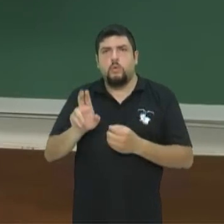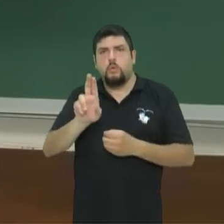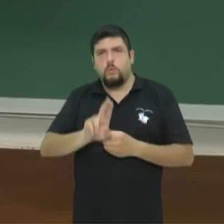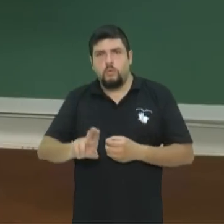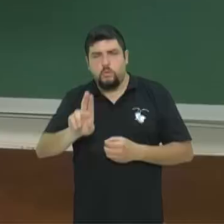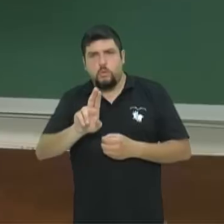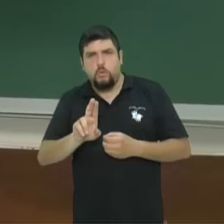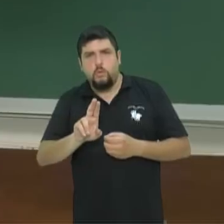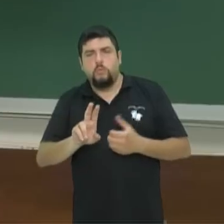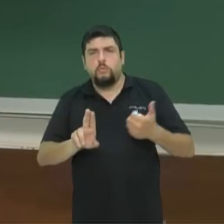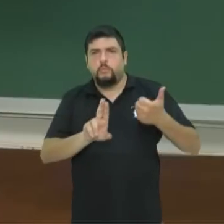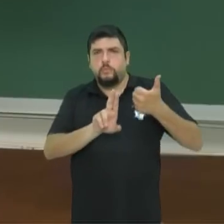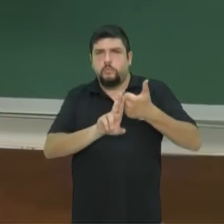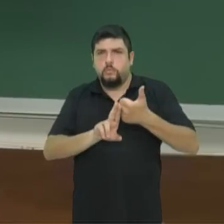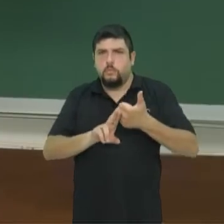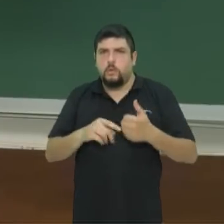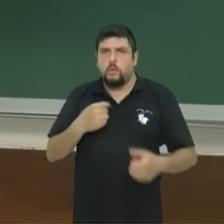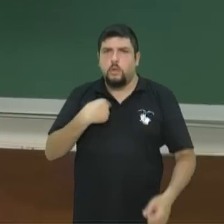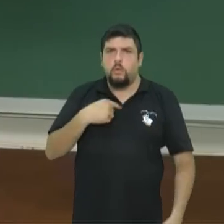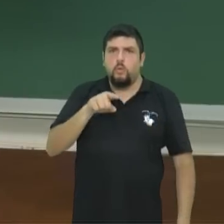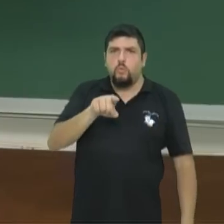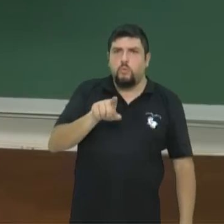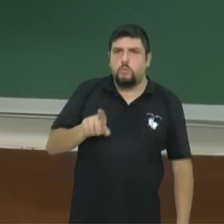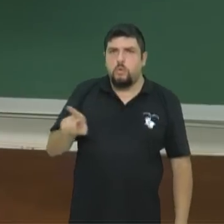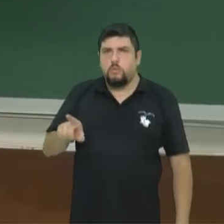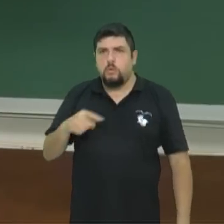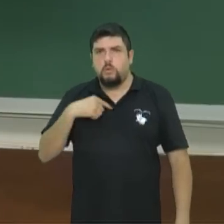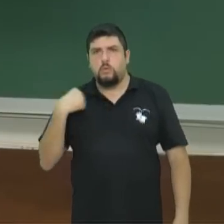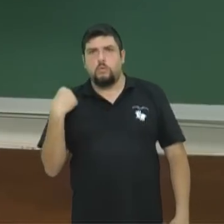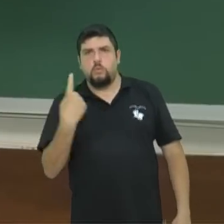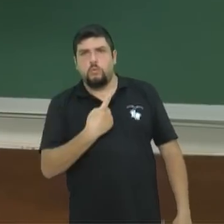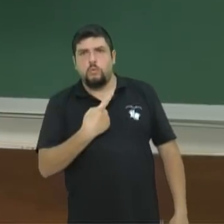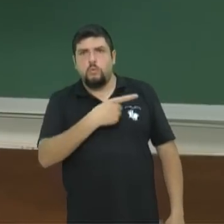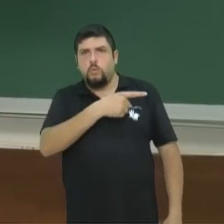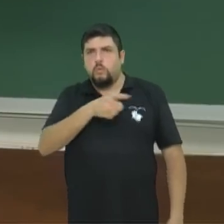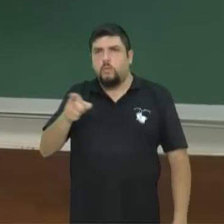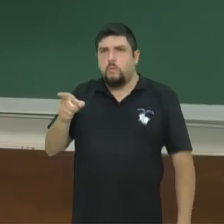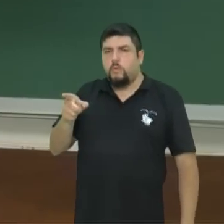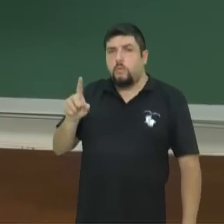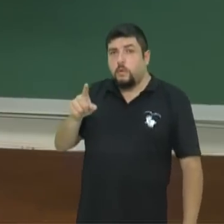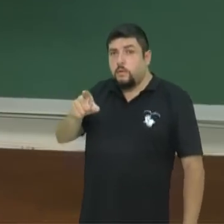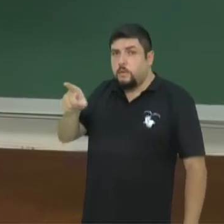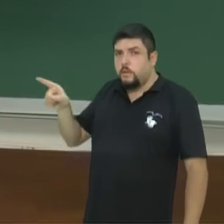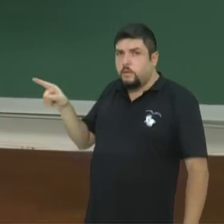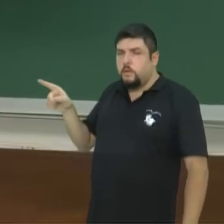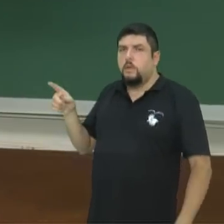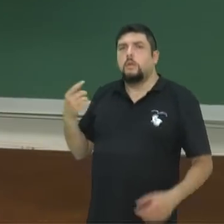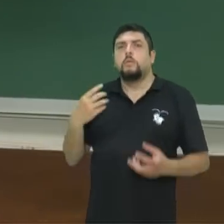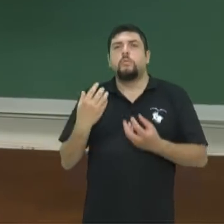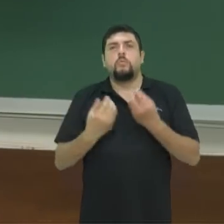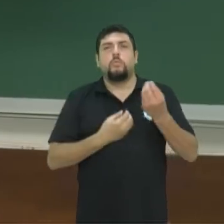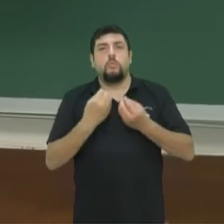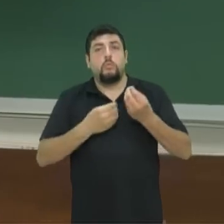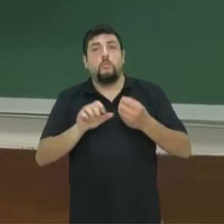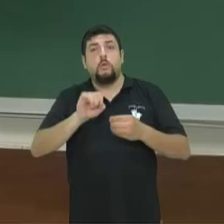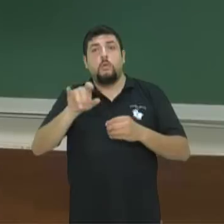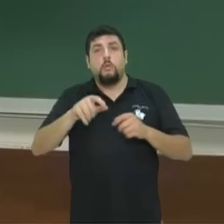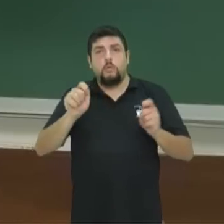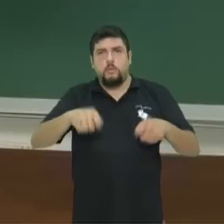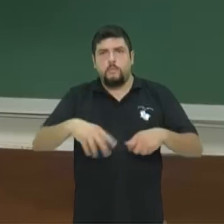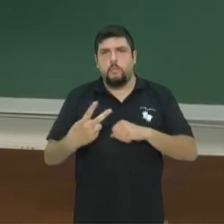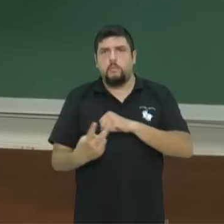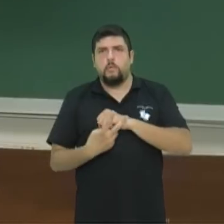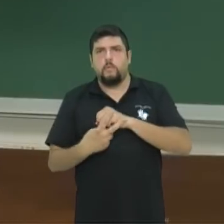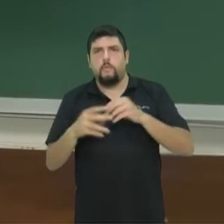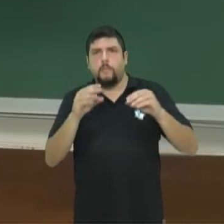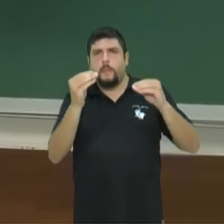do caso reto, eu, tu, ele, nós, vós, eles, e fazermos as flexões verbais de acordo com o tempo em que a gente queira conjugar esses verbos, a gente